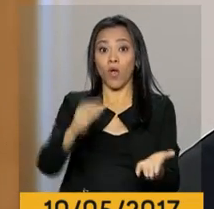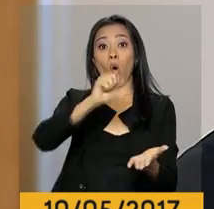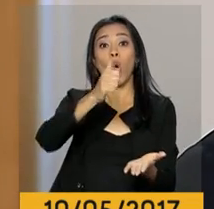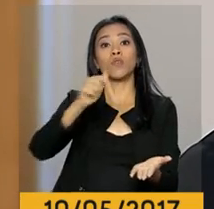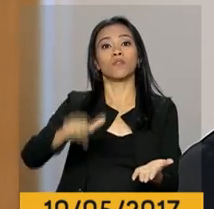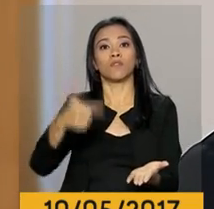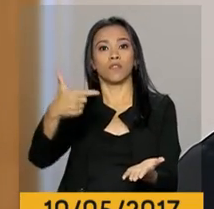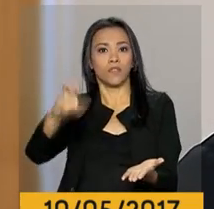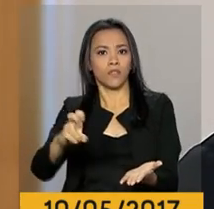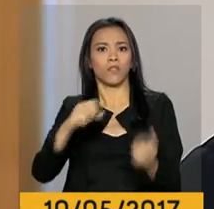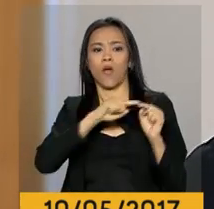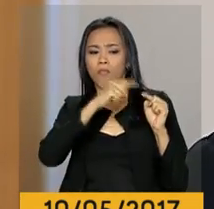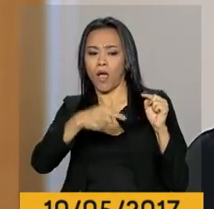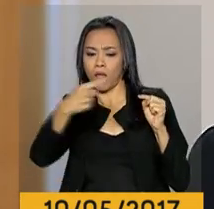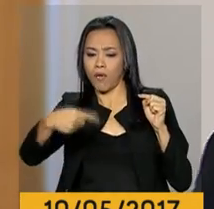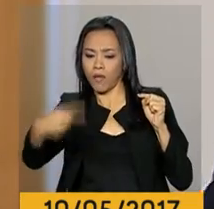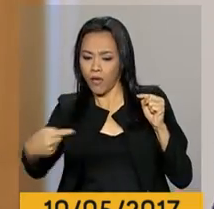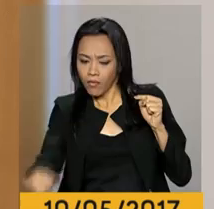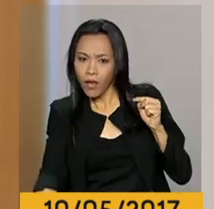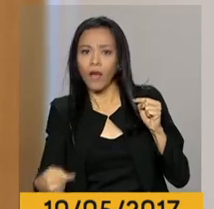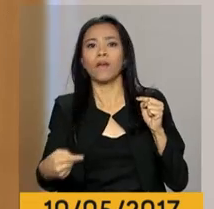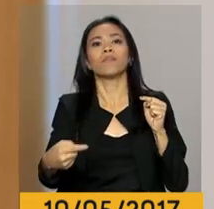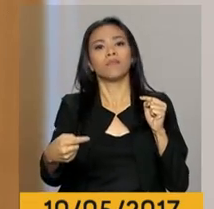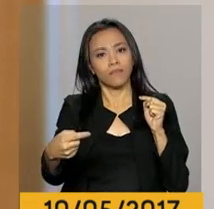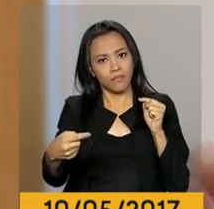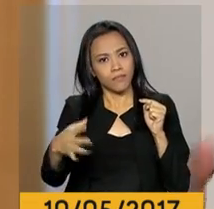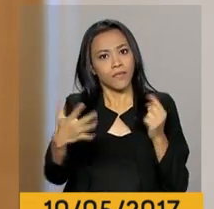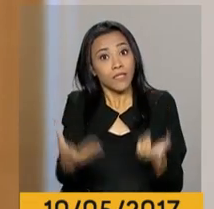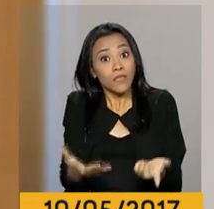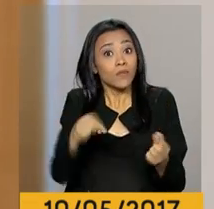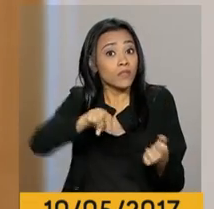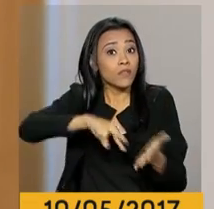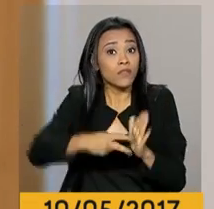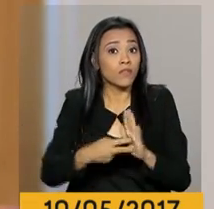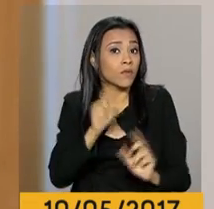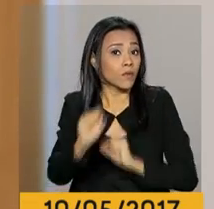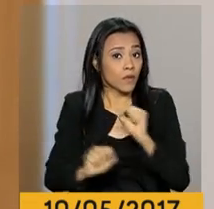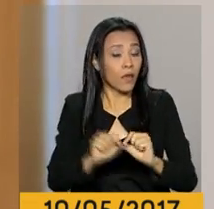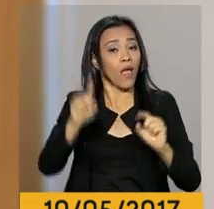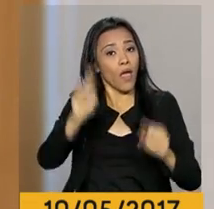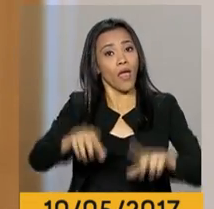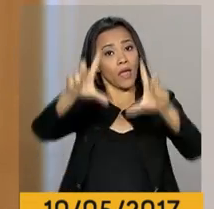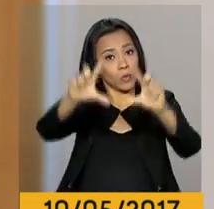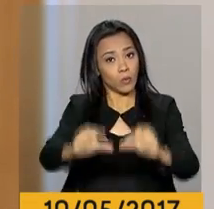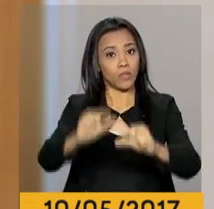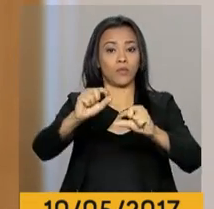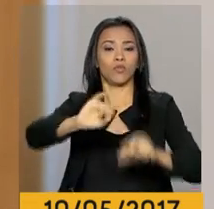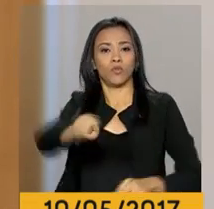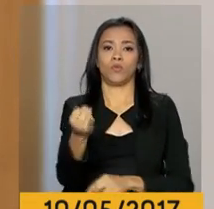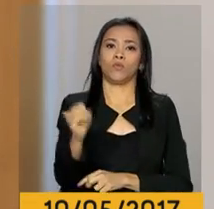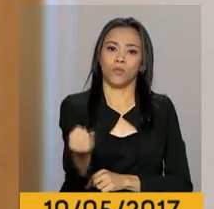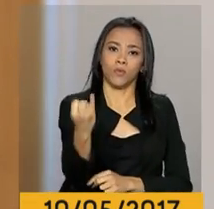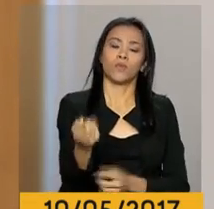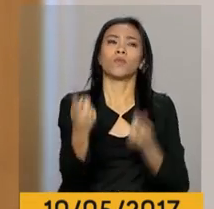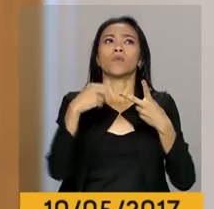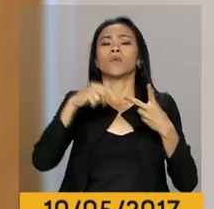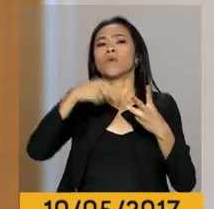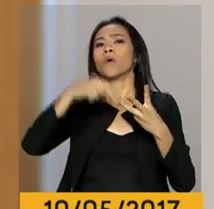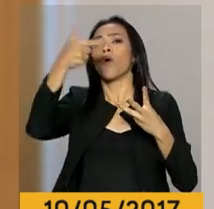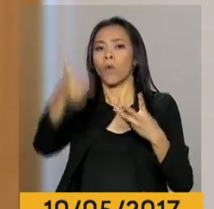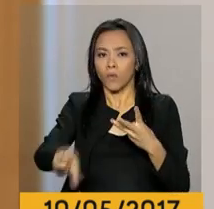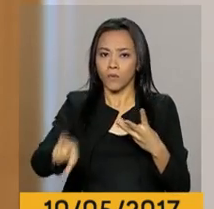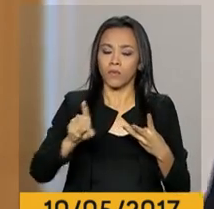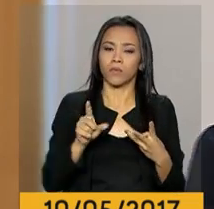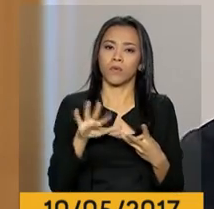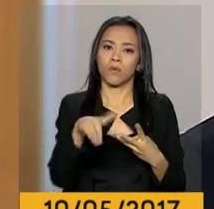subsequentemente talvez chegando a um dígito Isto vai significando a redução dos juros quando verificamos por exemplo a